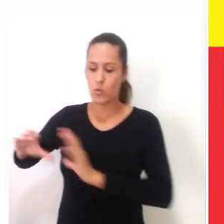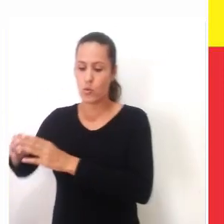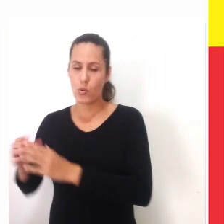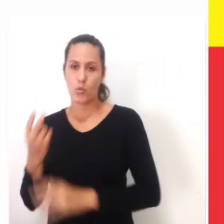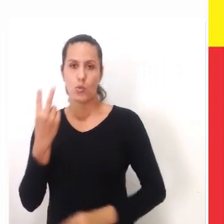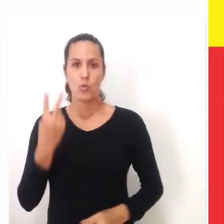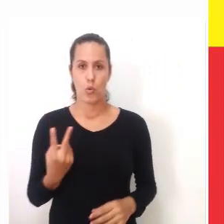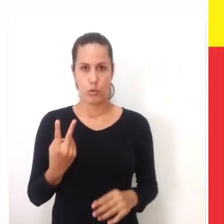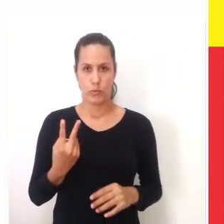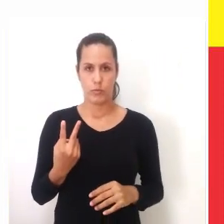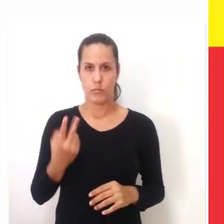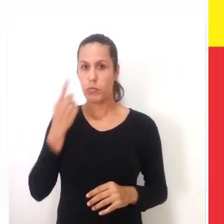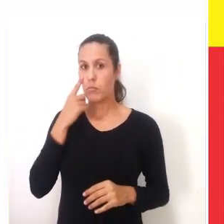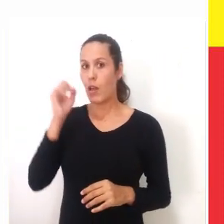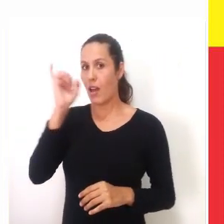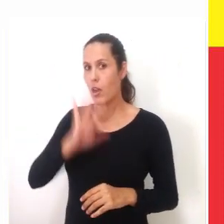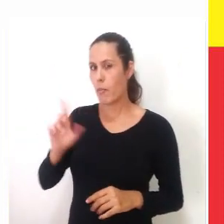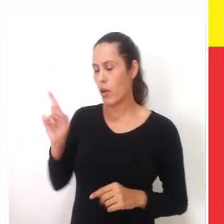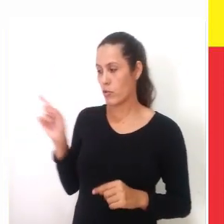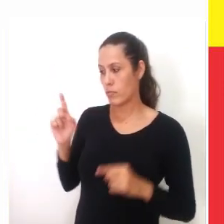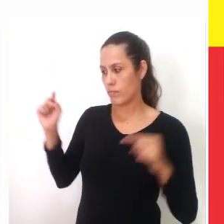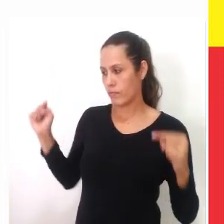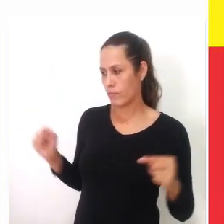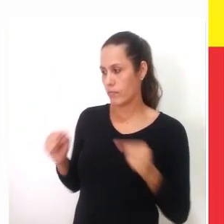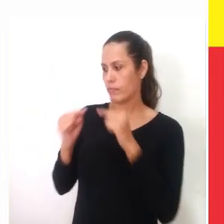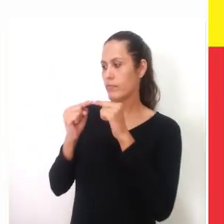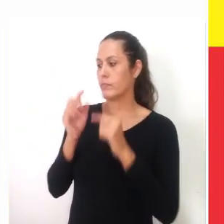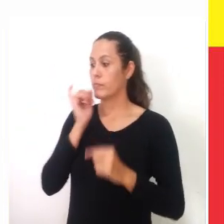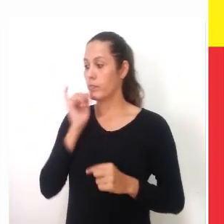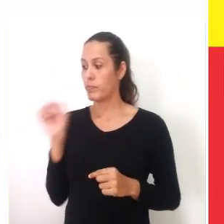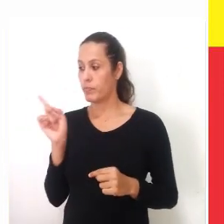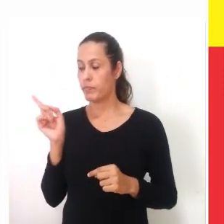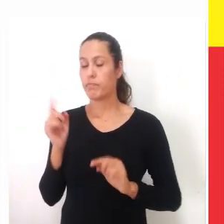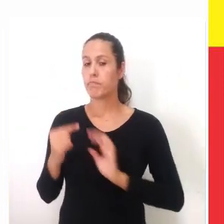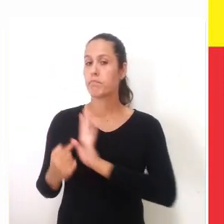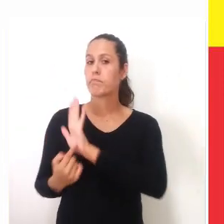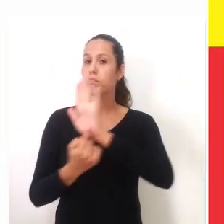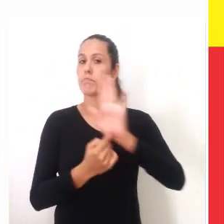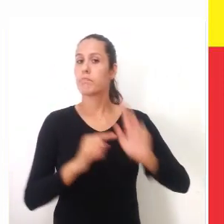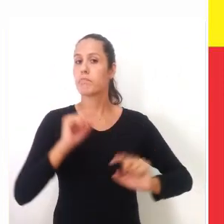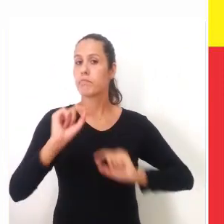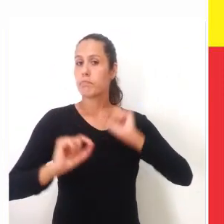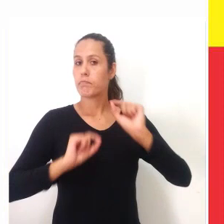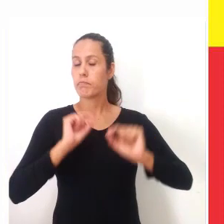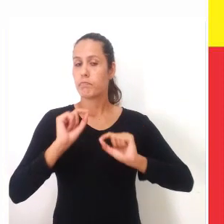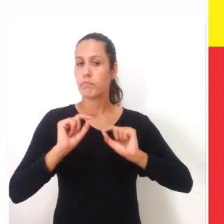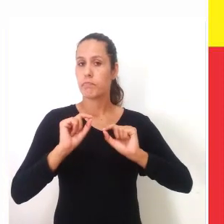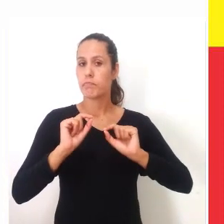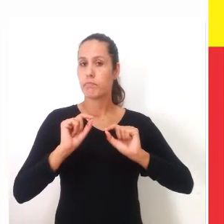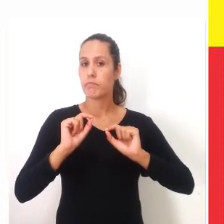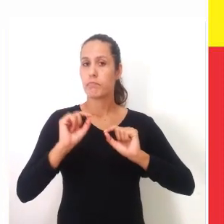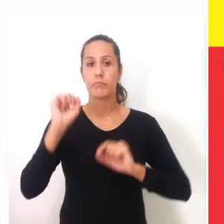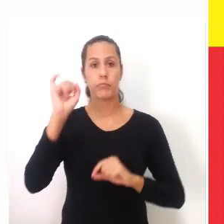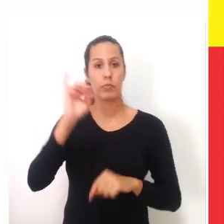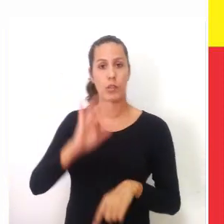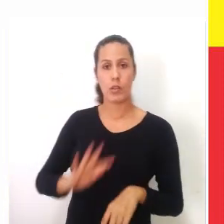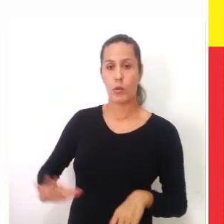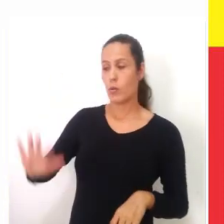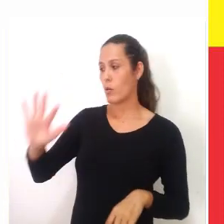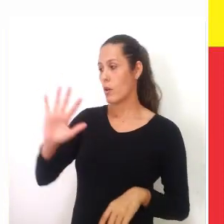organismo. Vejam a imagem. Eu tenho aí mostrando para vocês uma imagem de